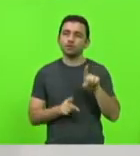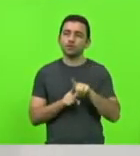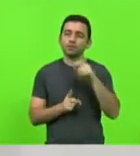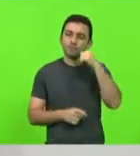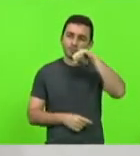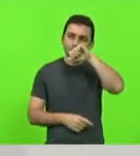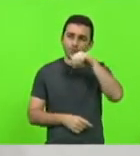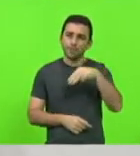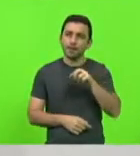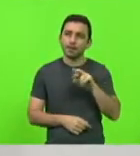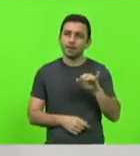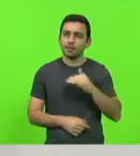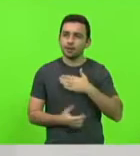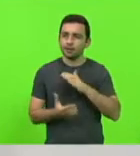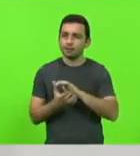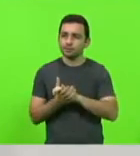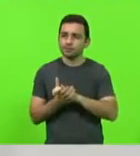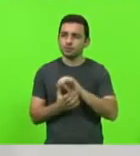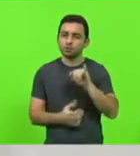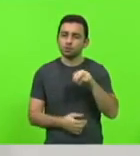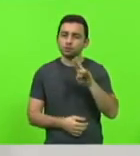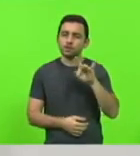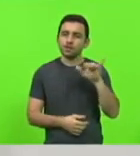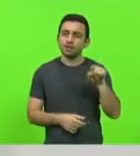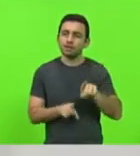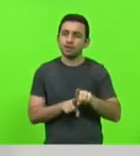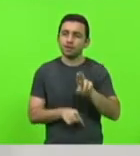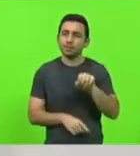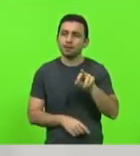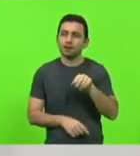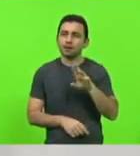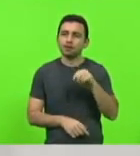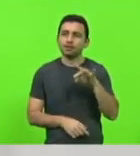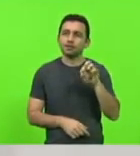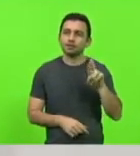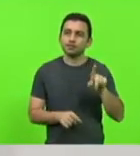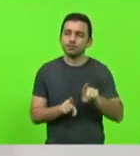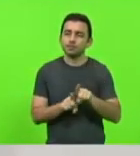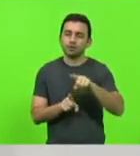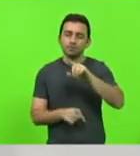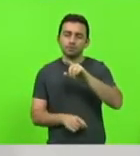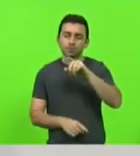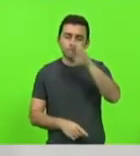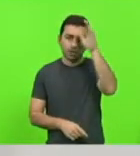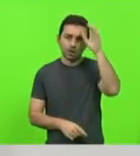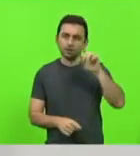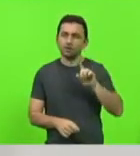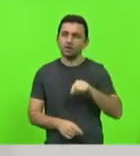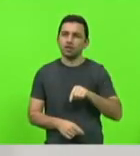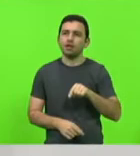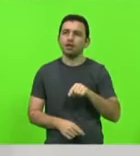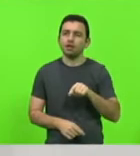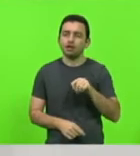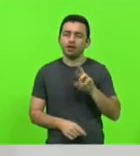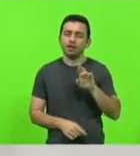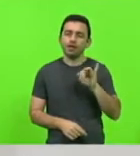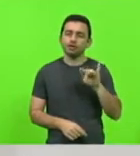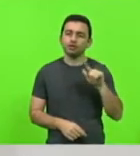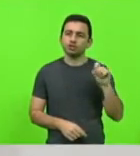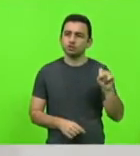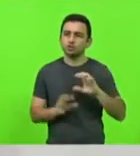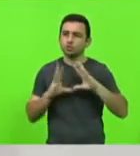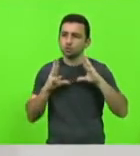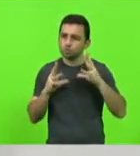minha companheira Juscelia, minha irmã Andressa, meu cunhado Regis, família da gente presente nesse momento